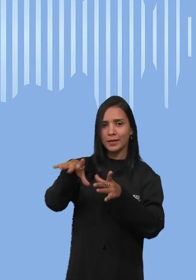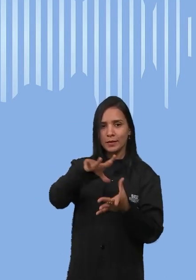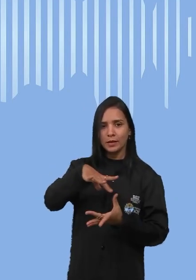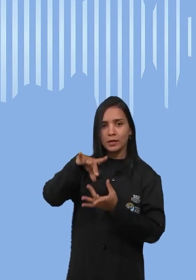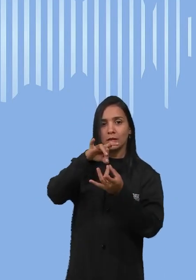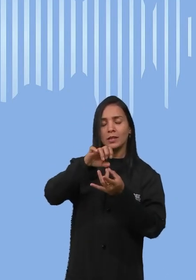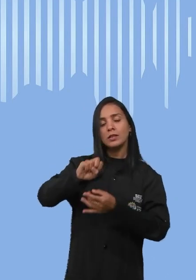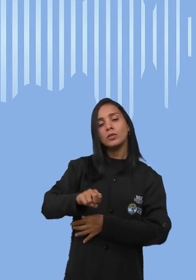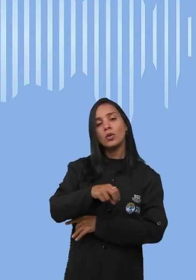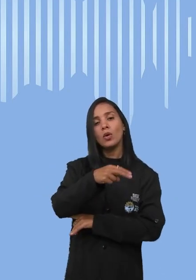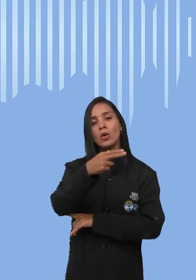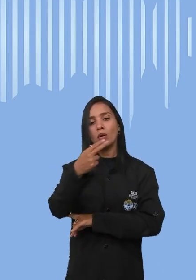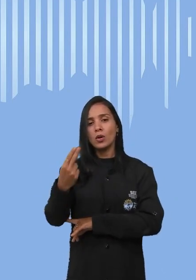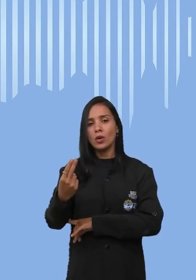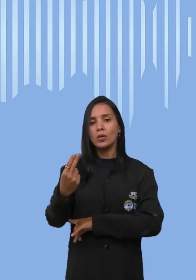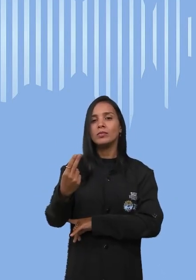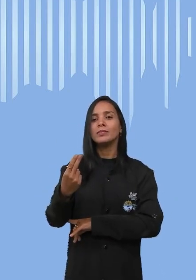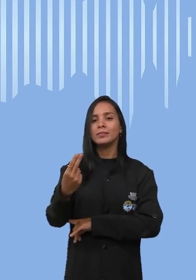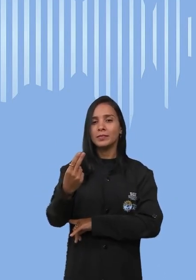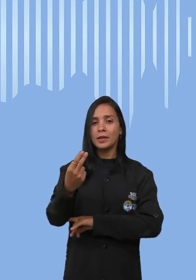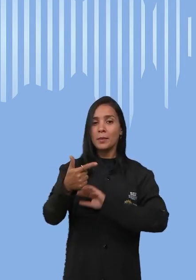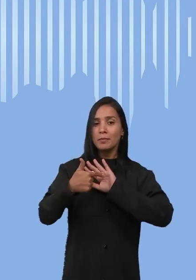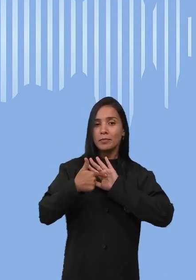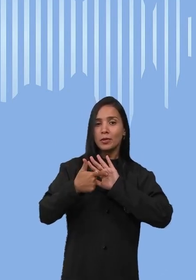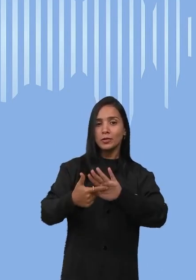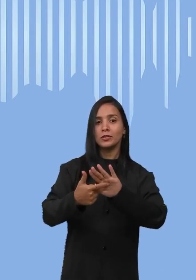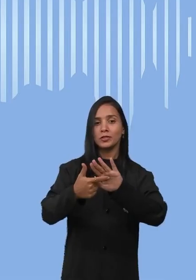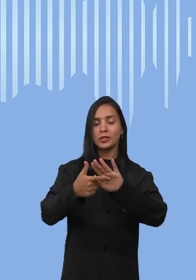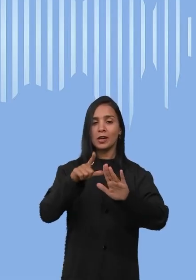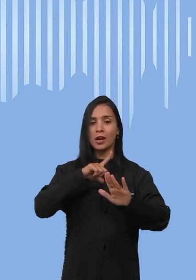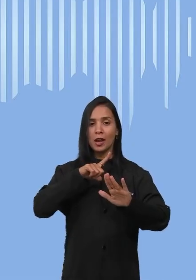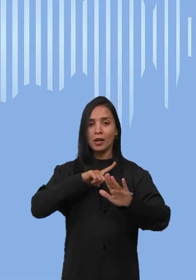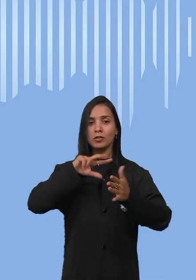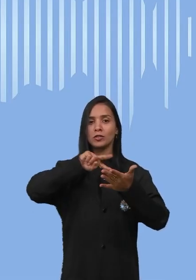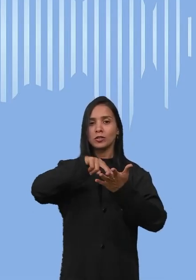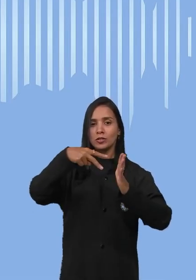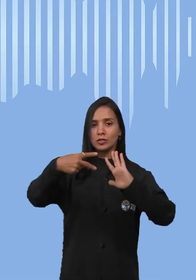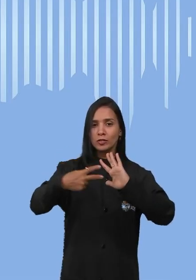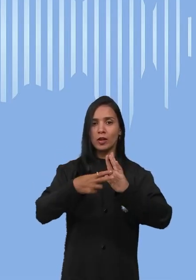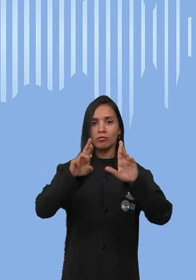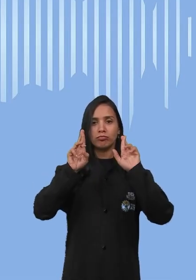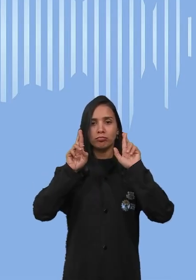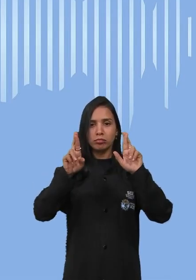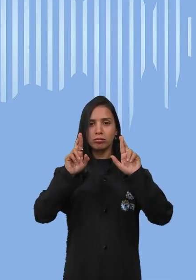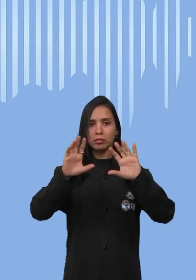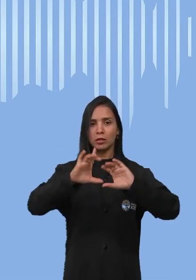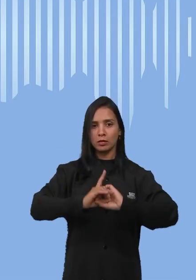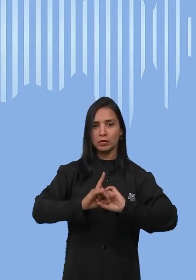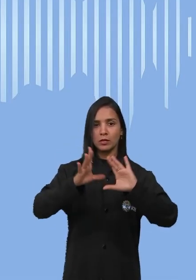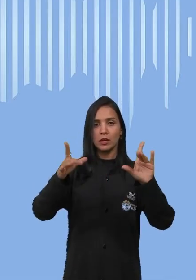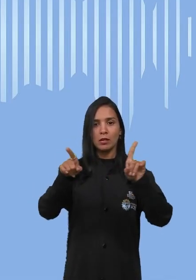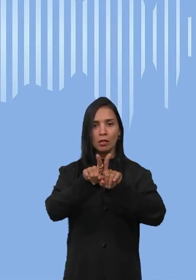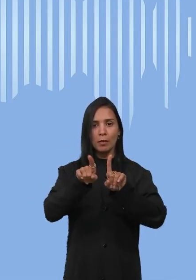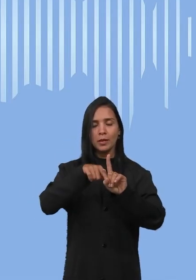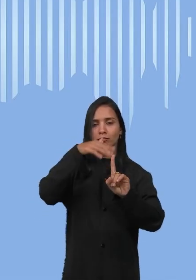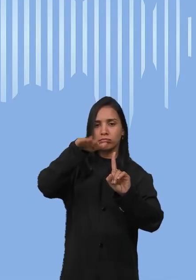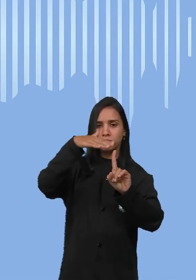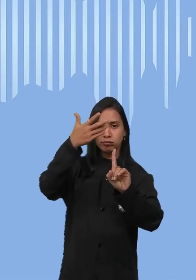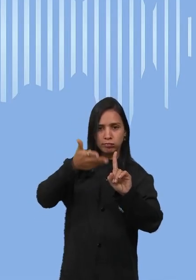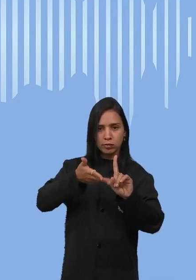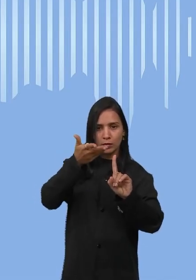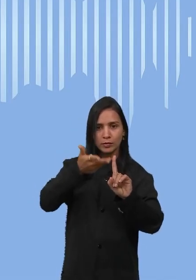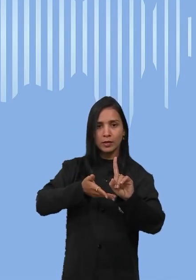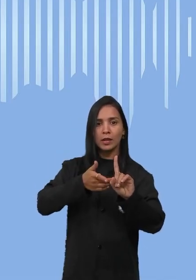E, simbolizava a esperança na democracia e homenageava vítimas da repressão. Então,